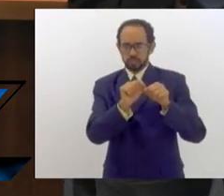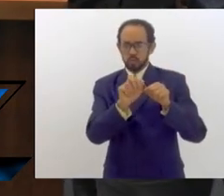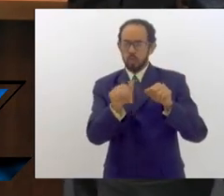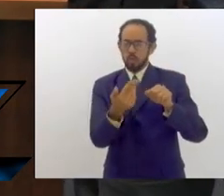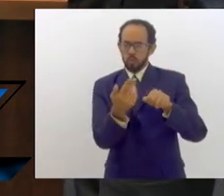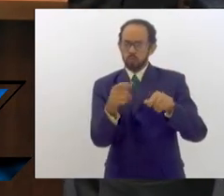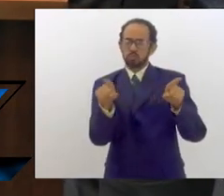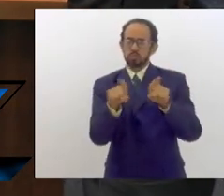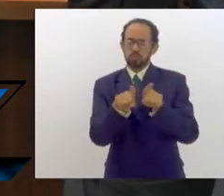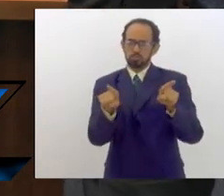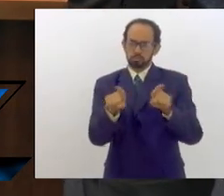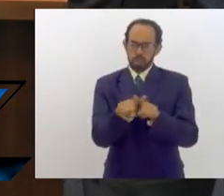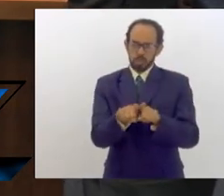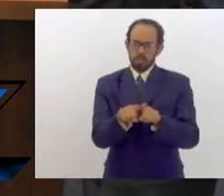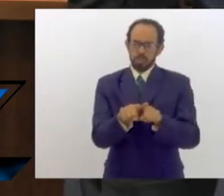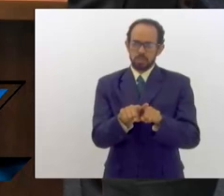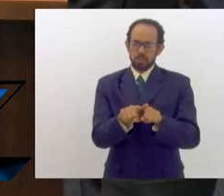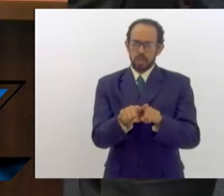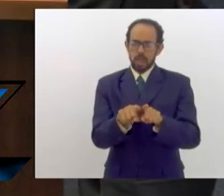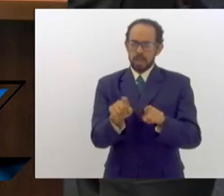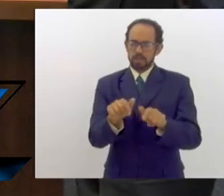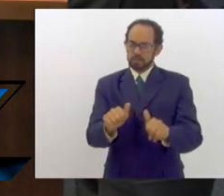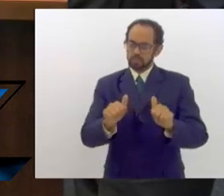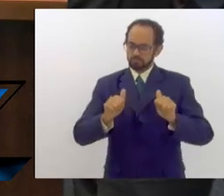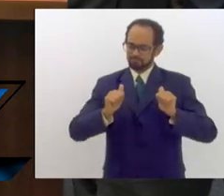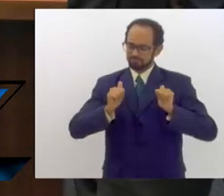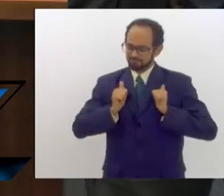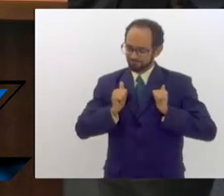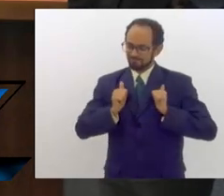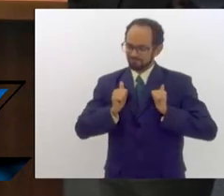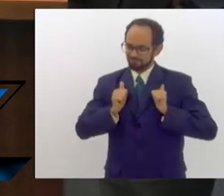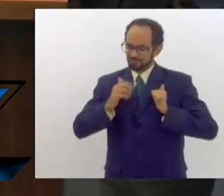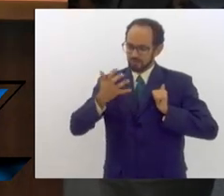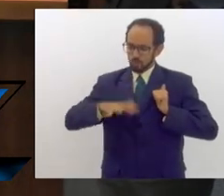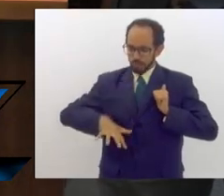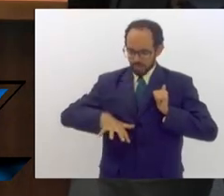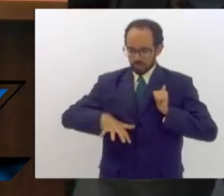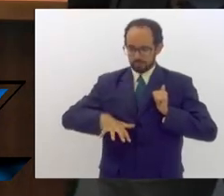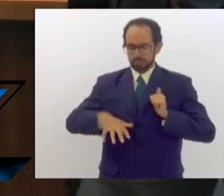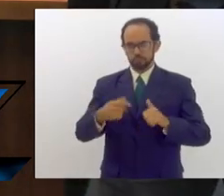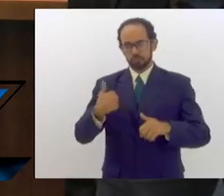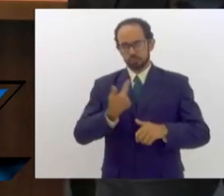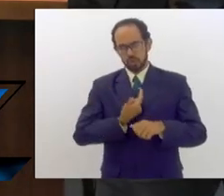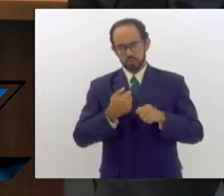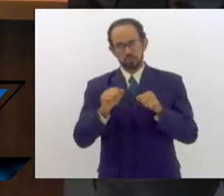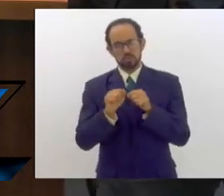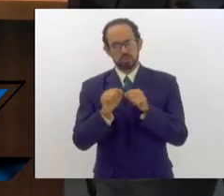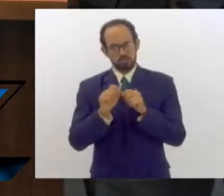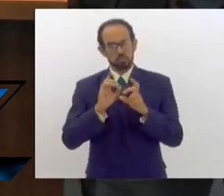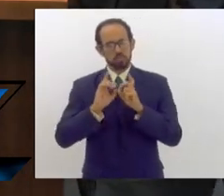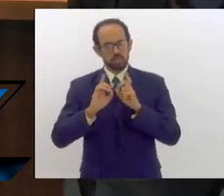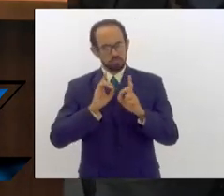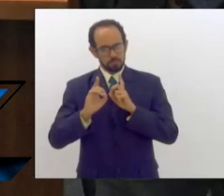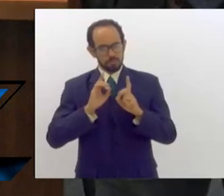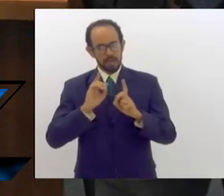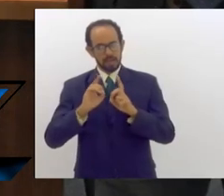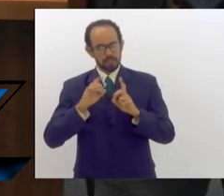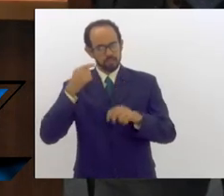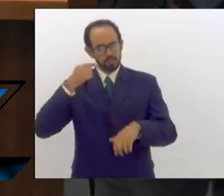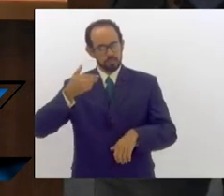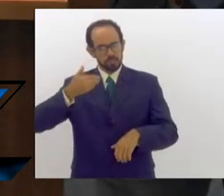pelas homenagens inclusive que negam né a gente fez inclusive um debate importante na última semana aqui